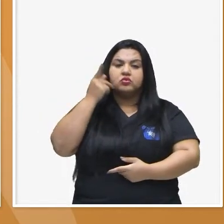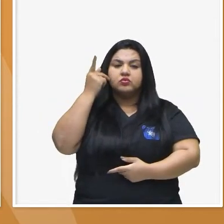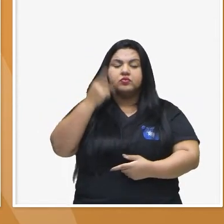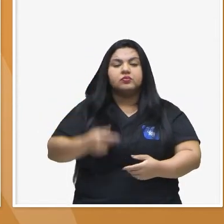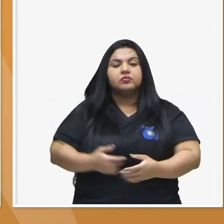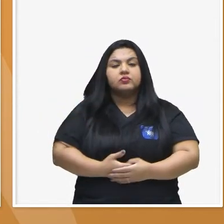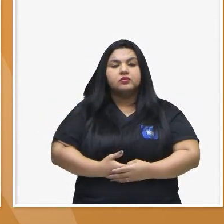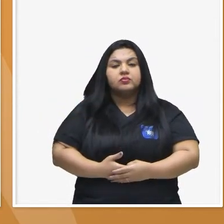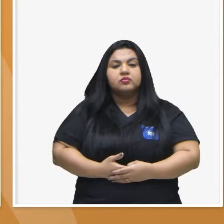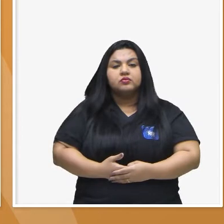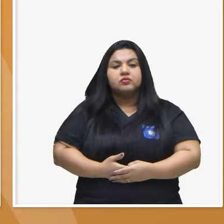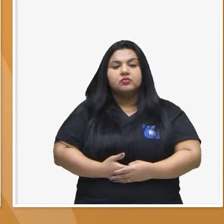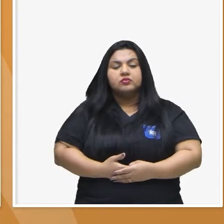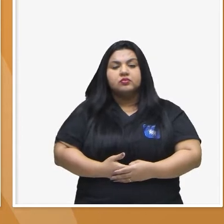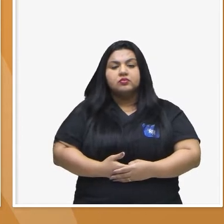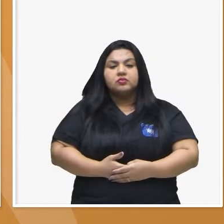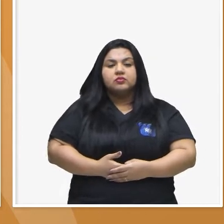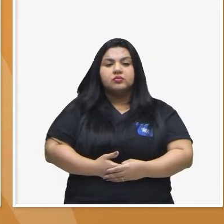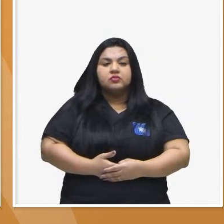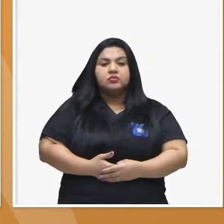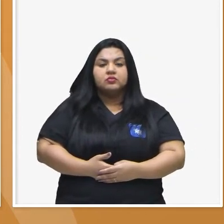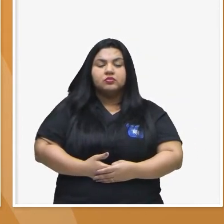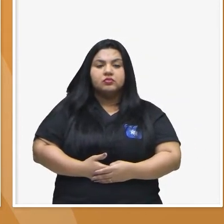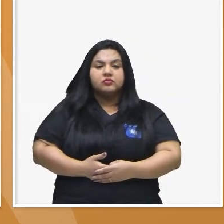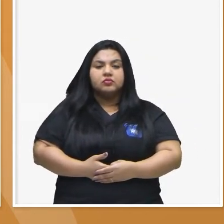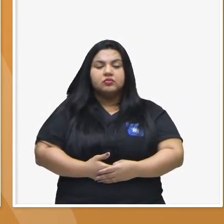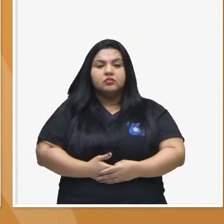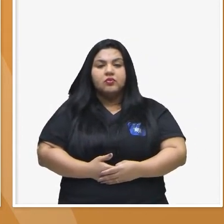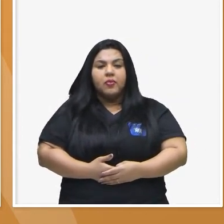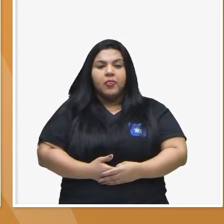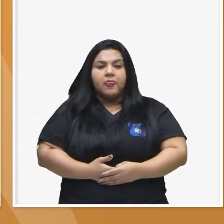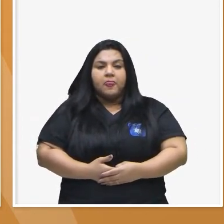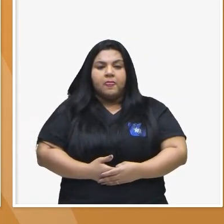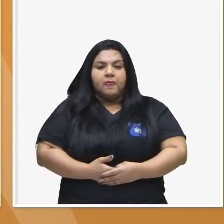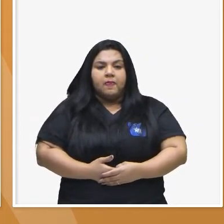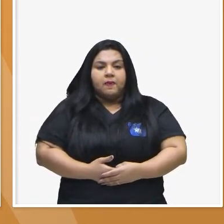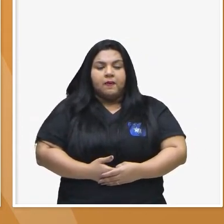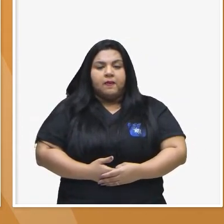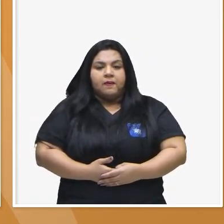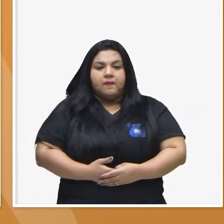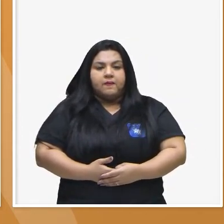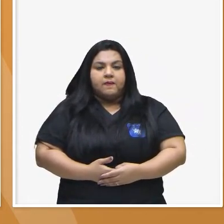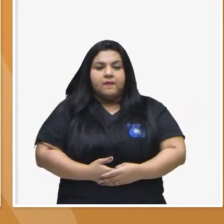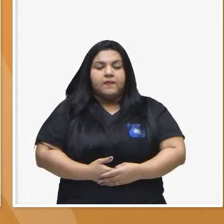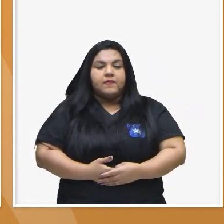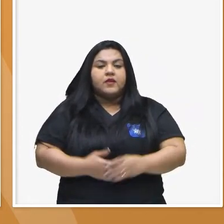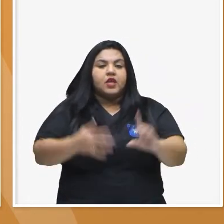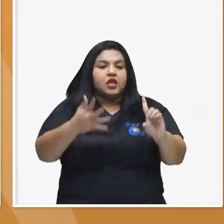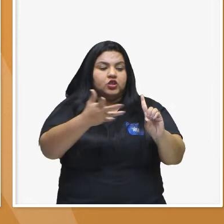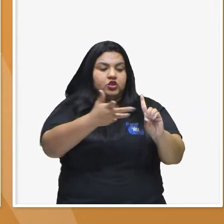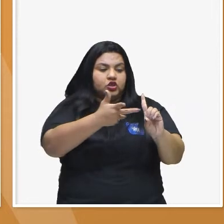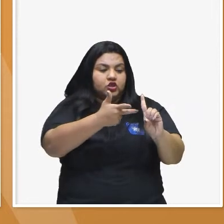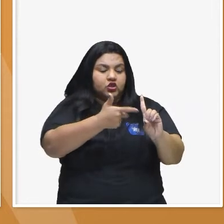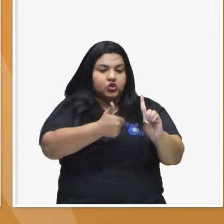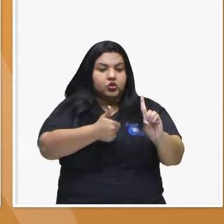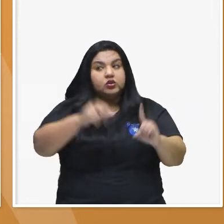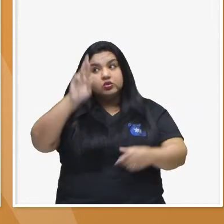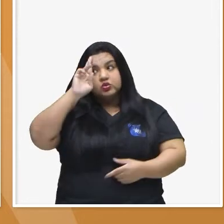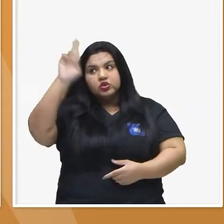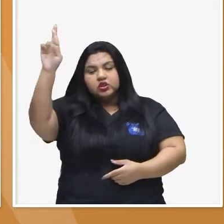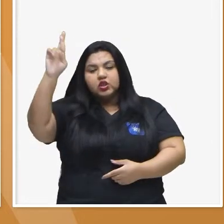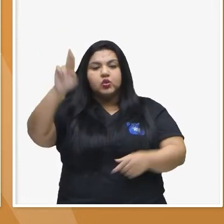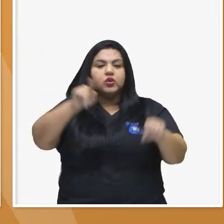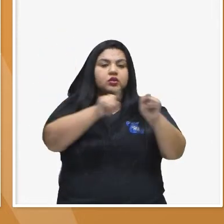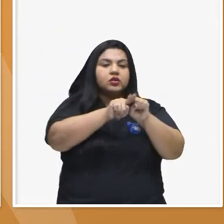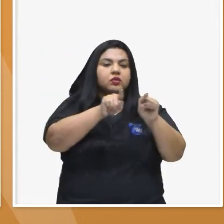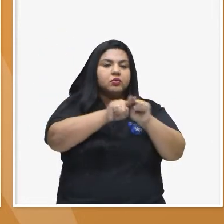é a ideia que ele tem também numa obra que ele escreveu, né, que é a dialética do senhor e do escravo. Isso aqui eu vou